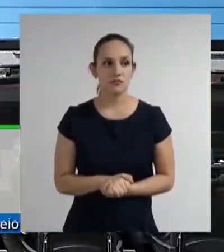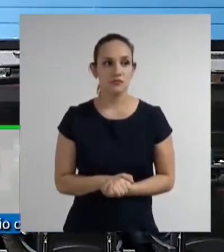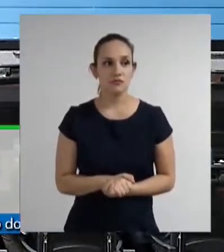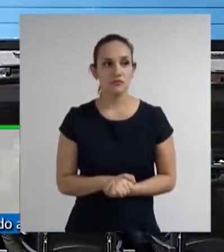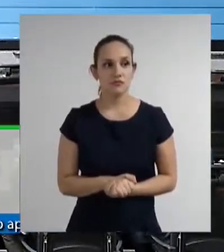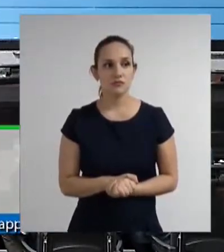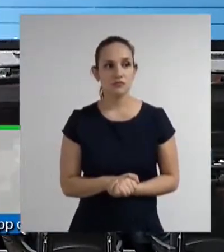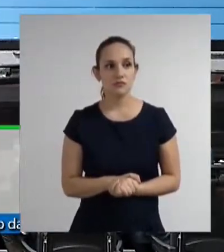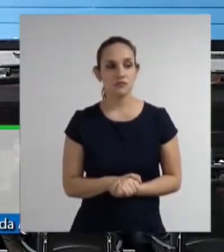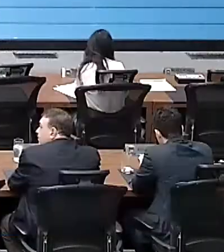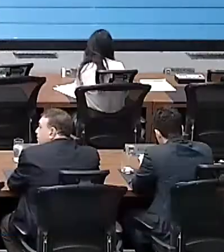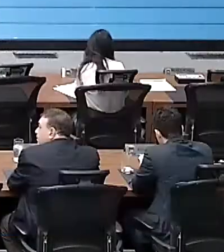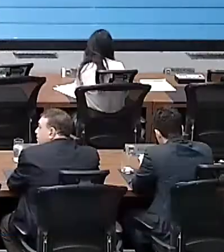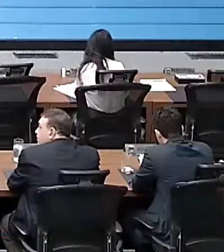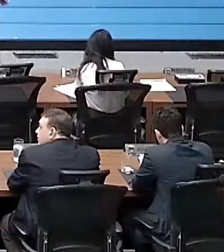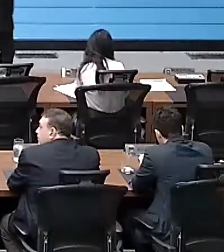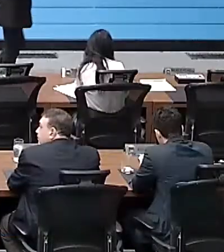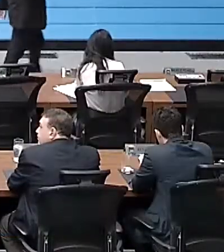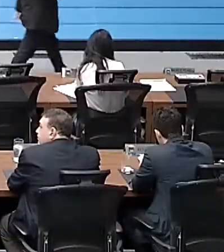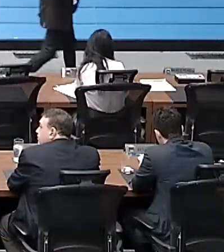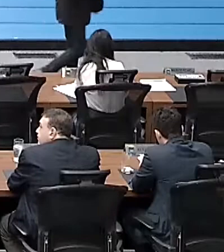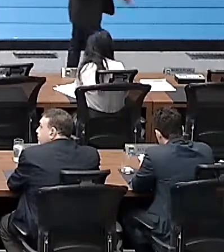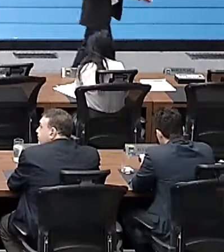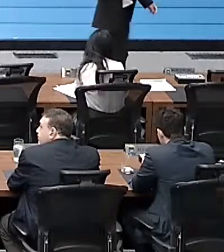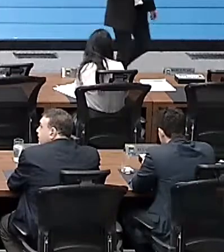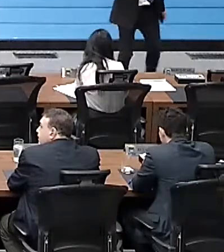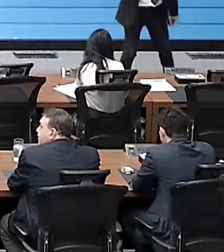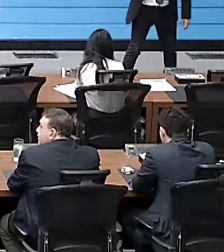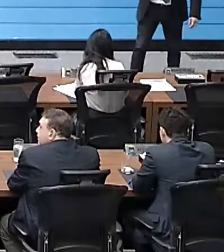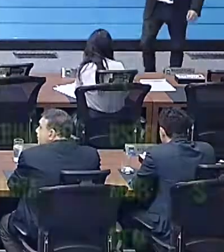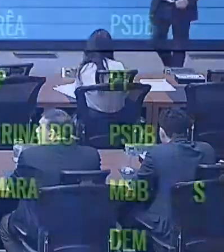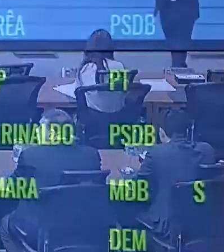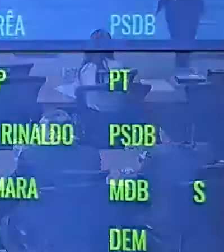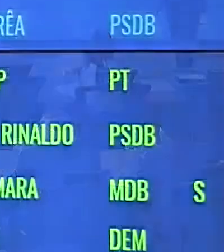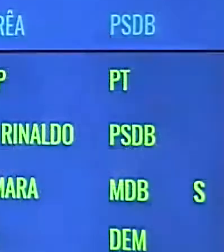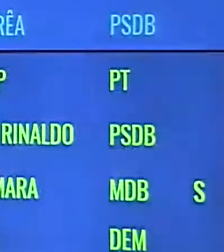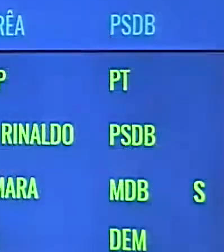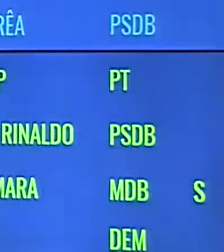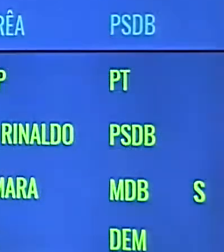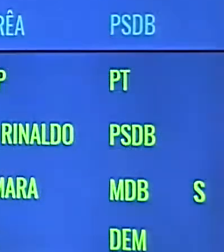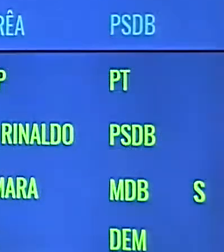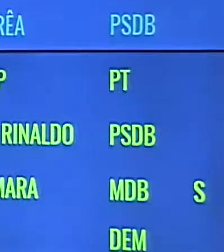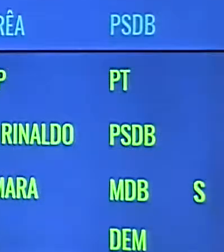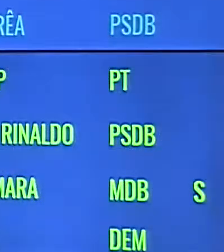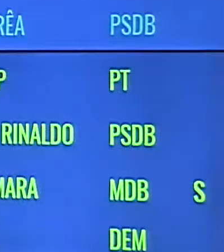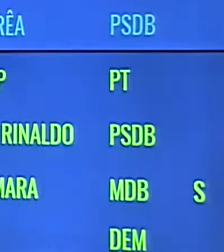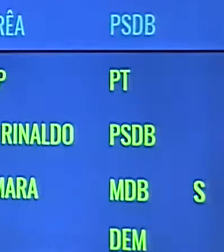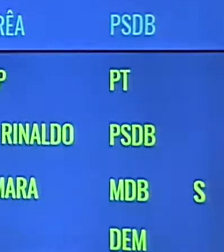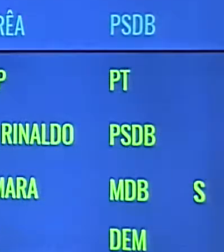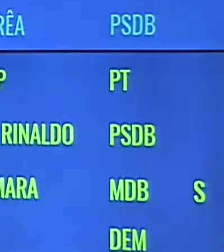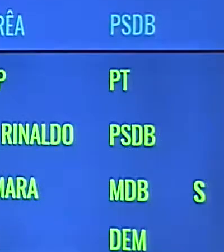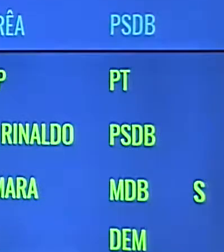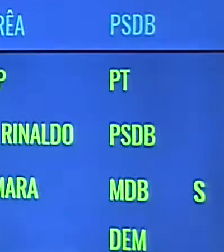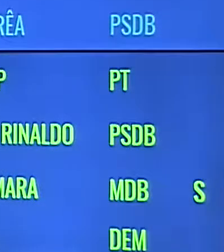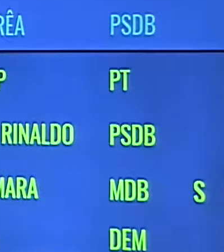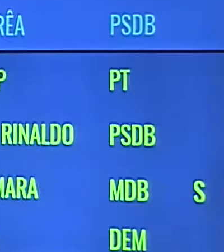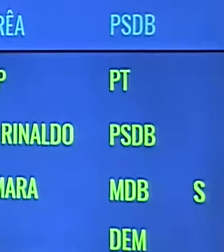Já está pronto o tempo de quartel. A sua assinatura. Só que o público que financia. A gente foi relator no final.